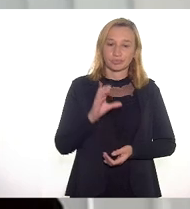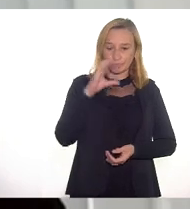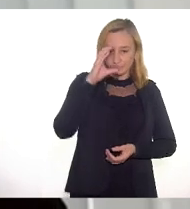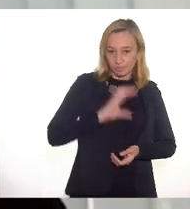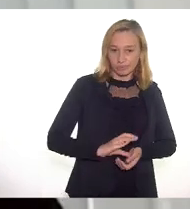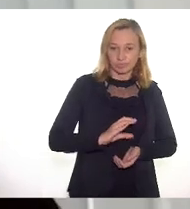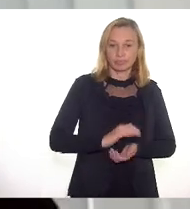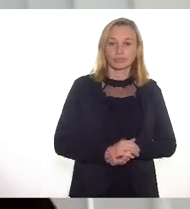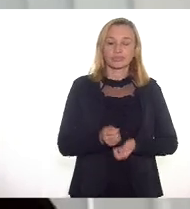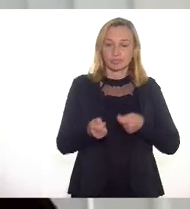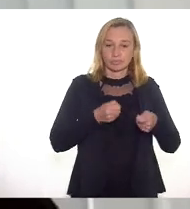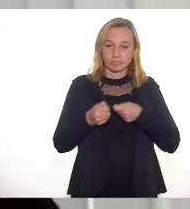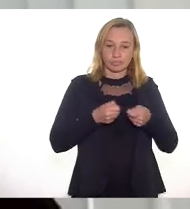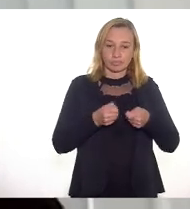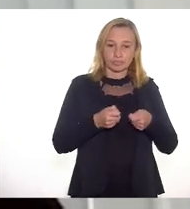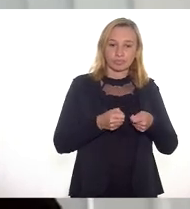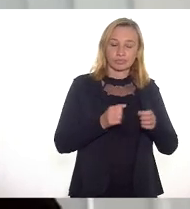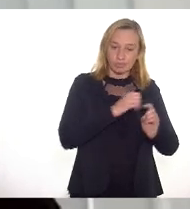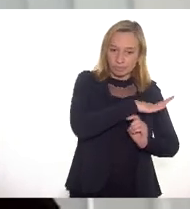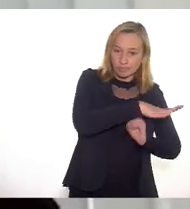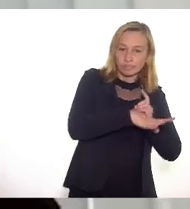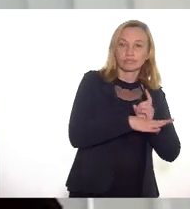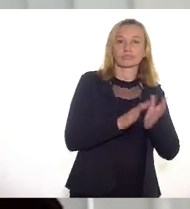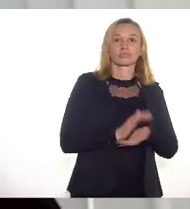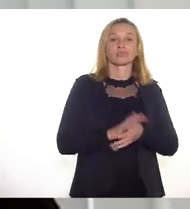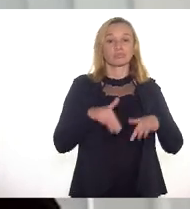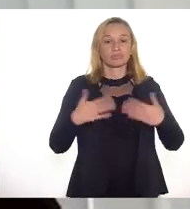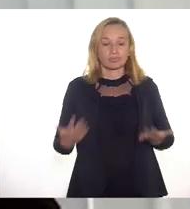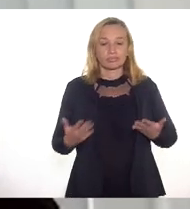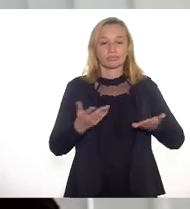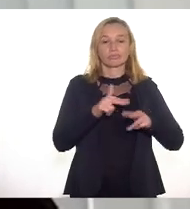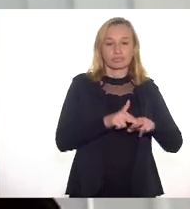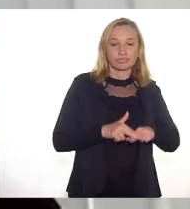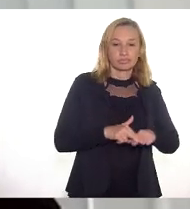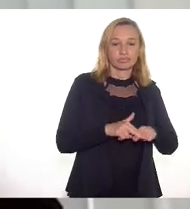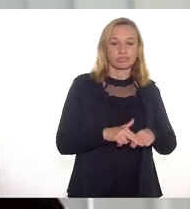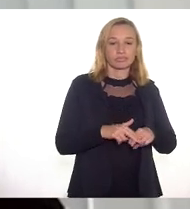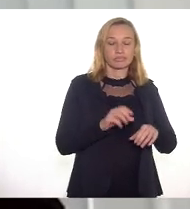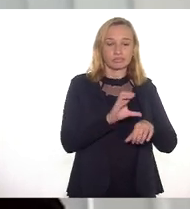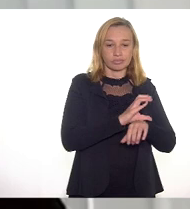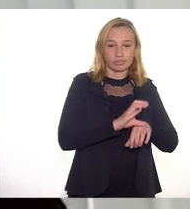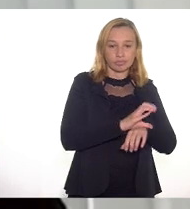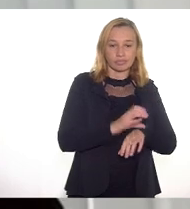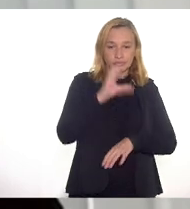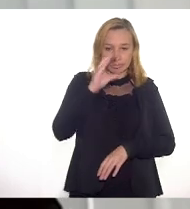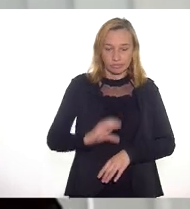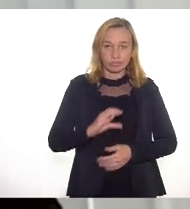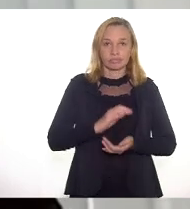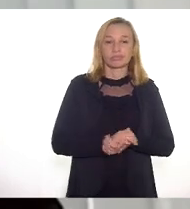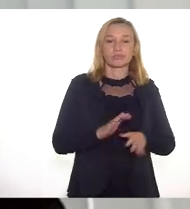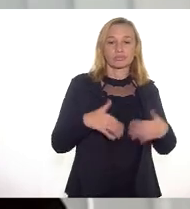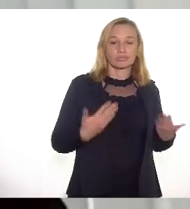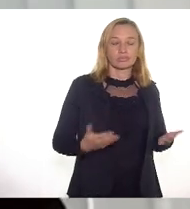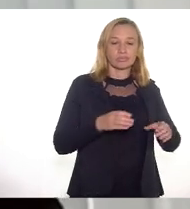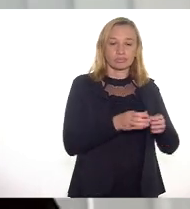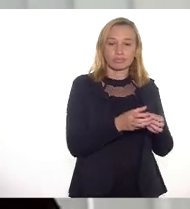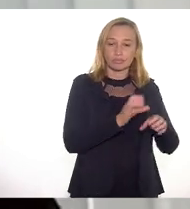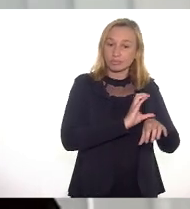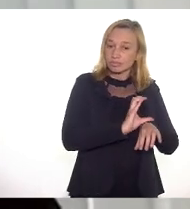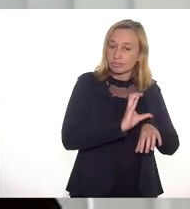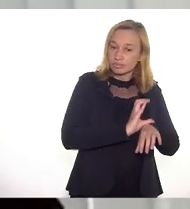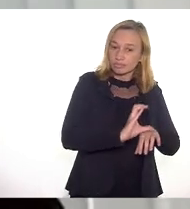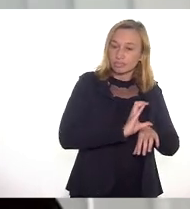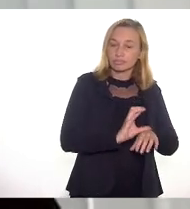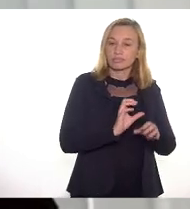cidadãos no controle social, né? Então, por isso ela é até chamada de Constituição Cidadã. Então, esse curso ele